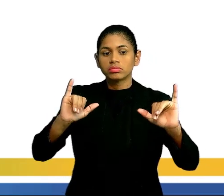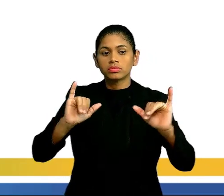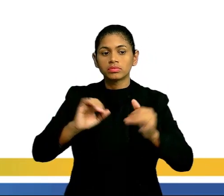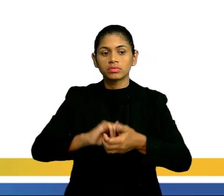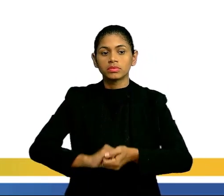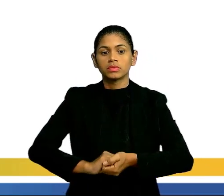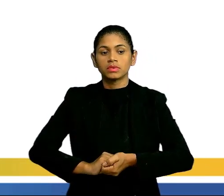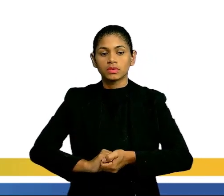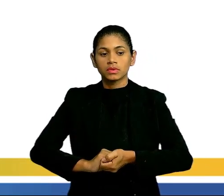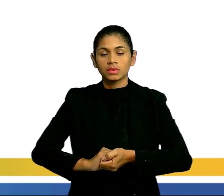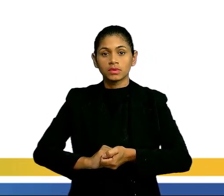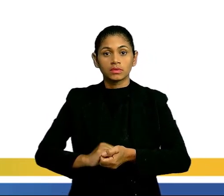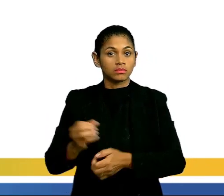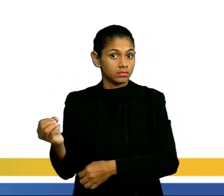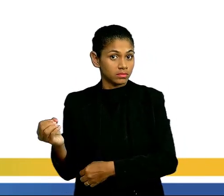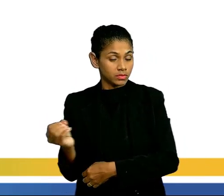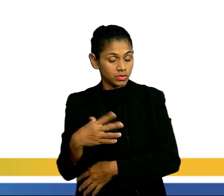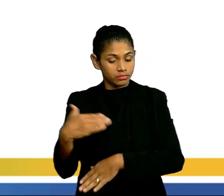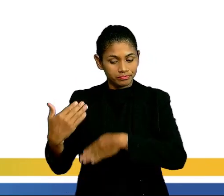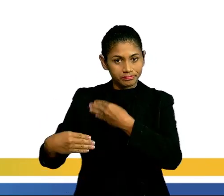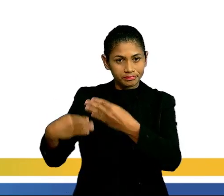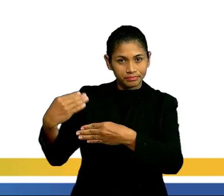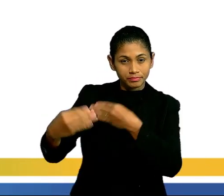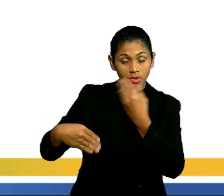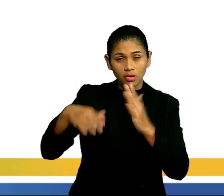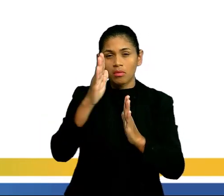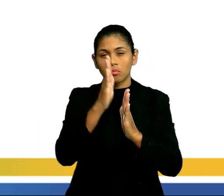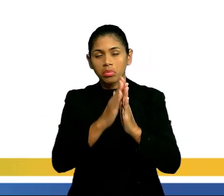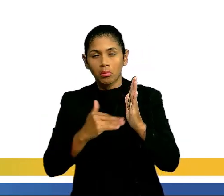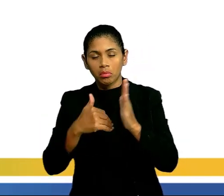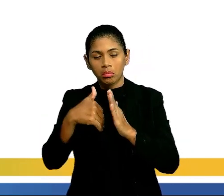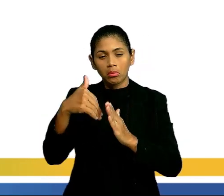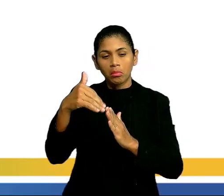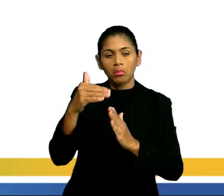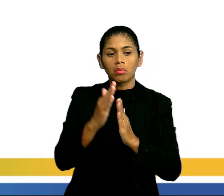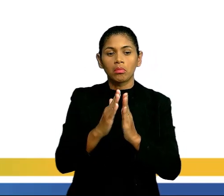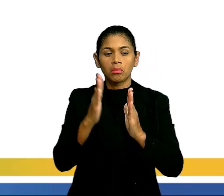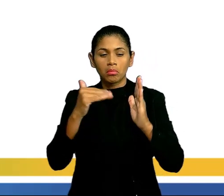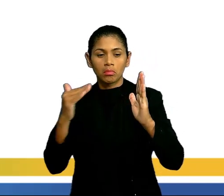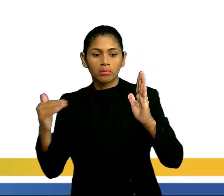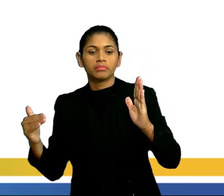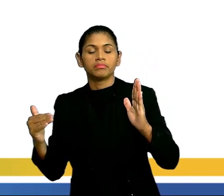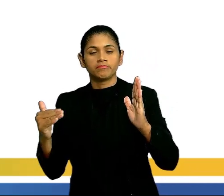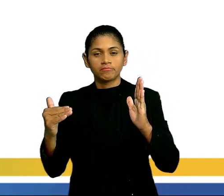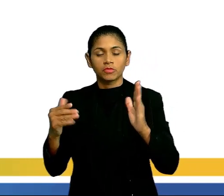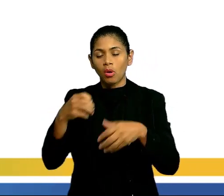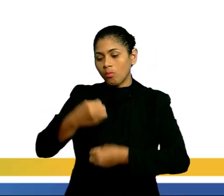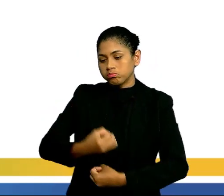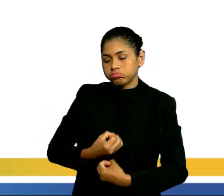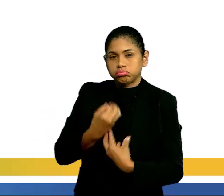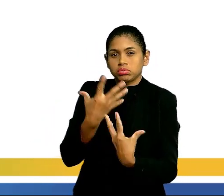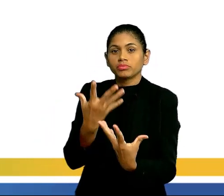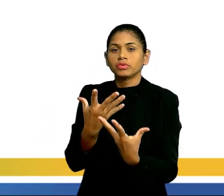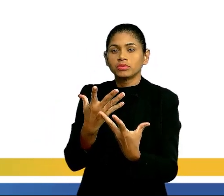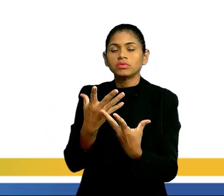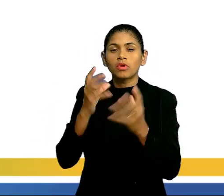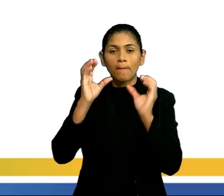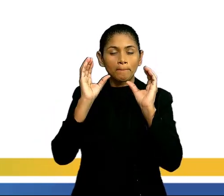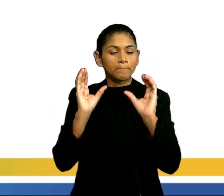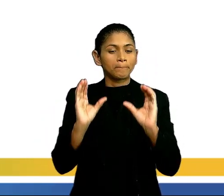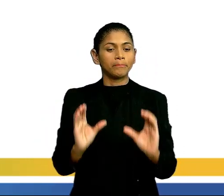Lançou-se, a novos processos estilísticos, realizando uma poesia de caráter mais rigoroso.